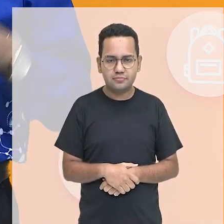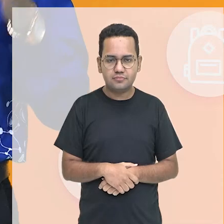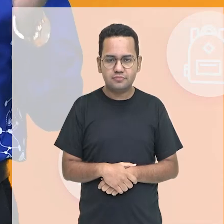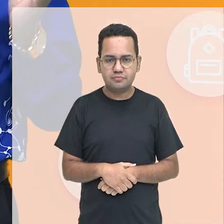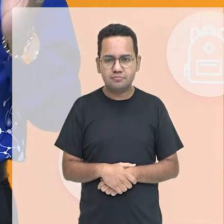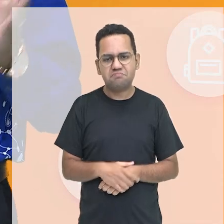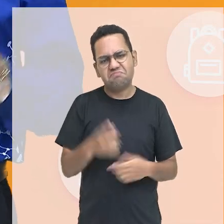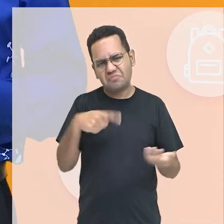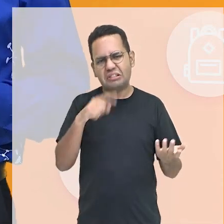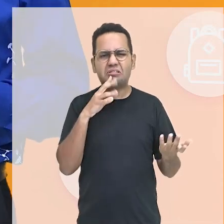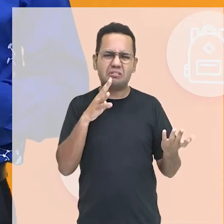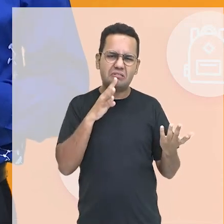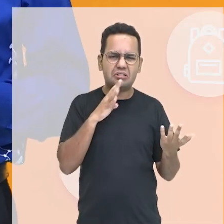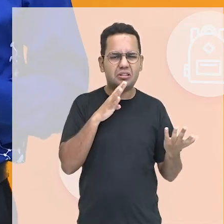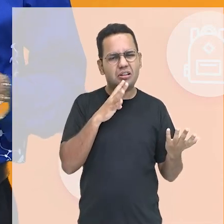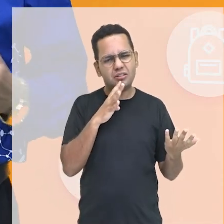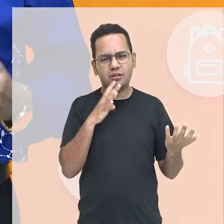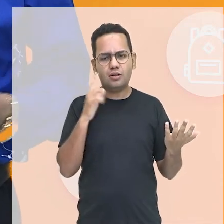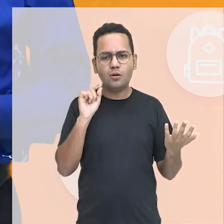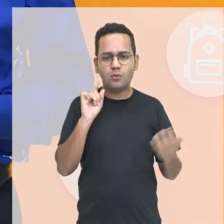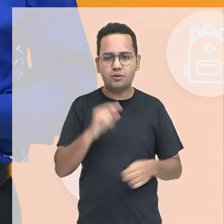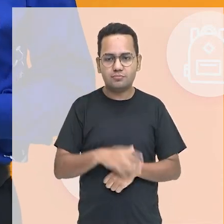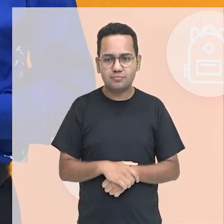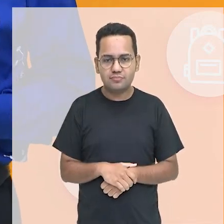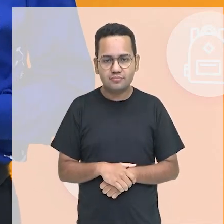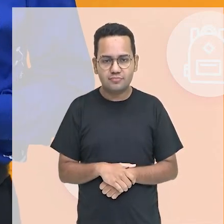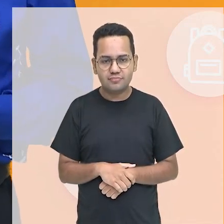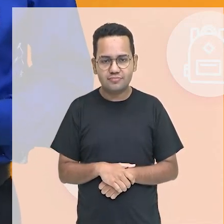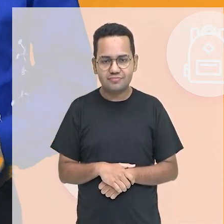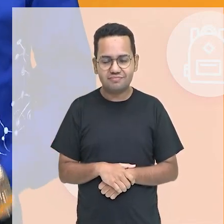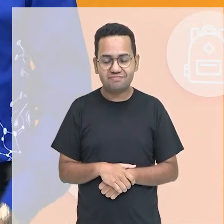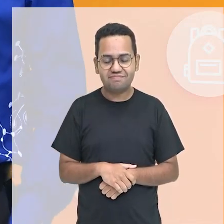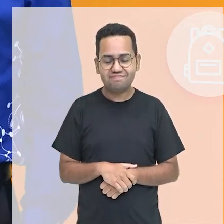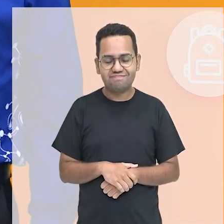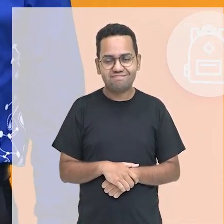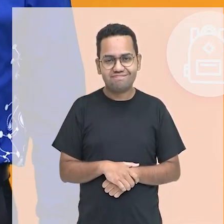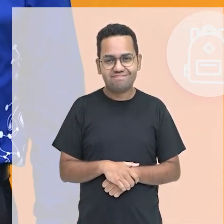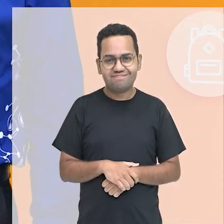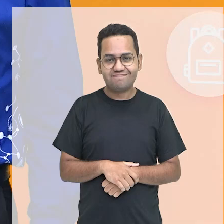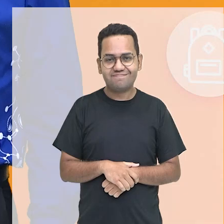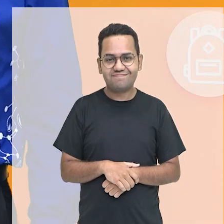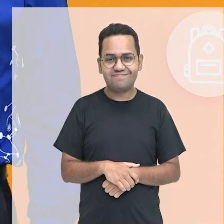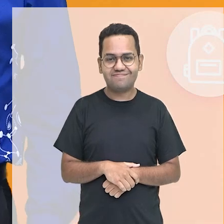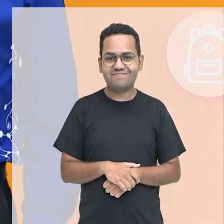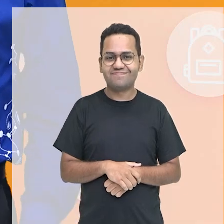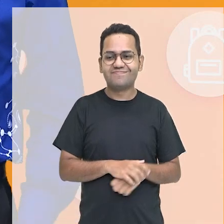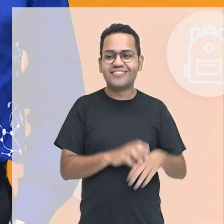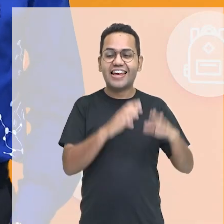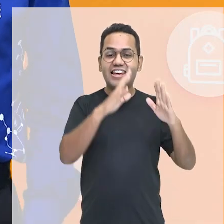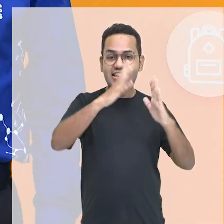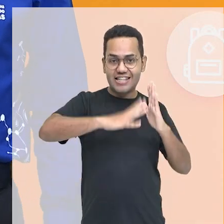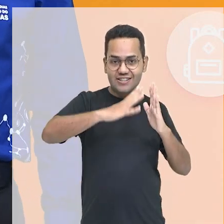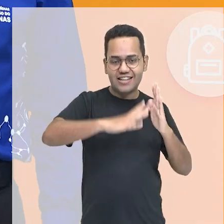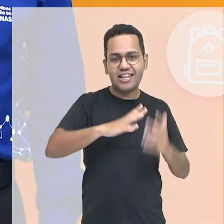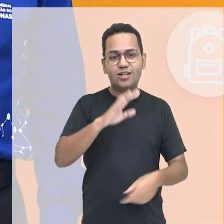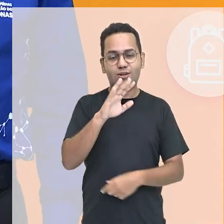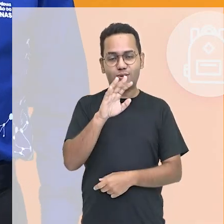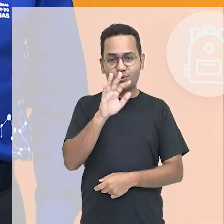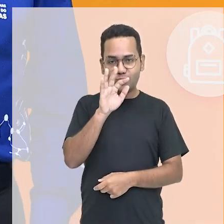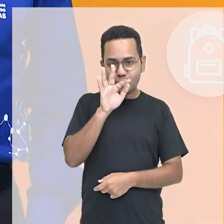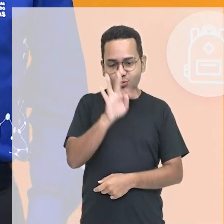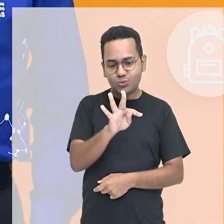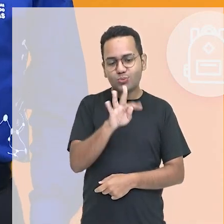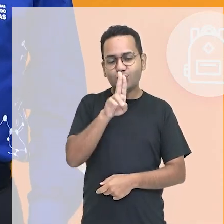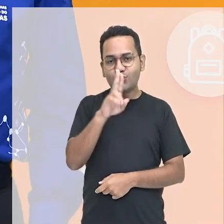para nós e no mundo inteiro, com certeza, que é o ritual da tucandeira, onde o rapaz, né, para se tornar